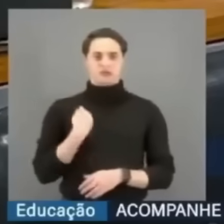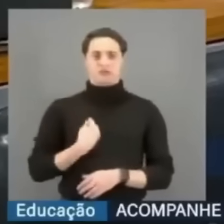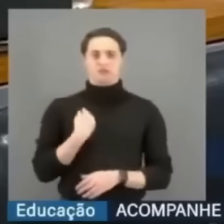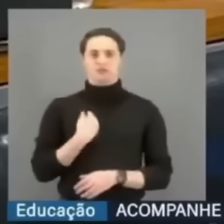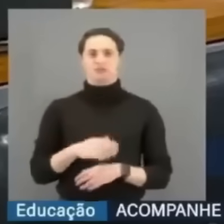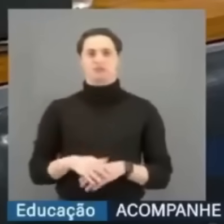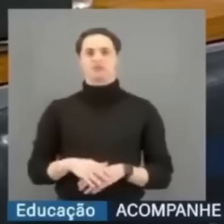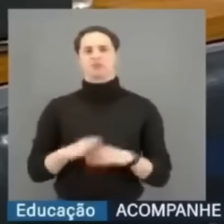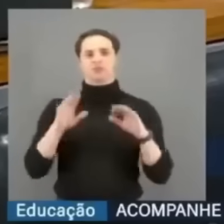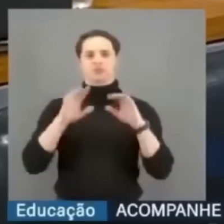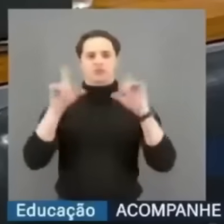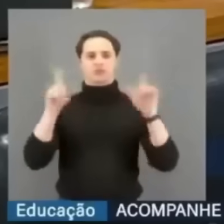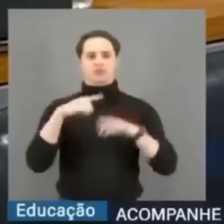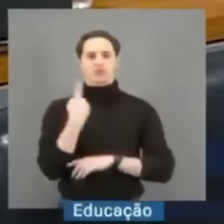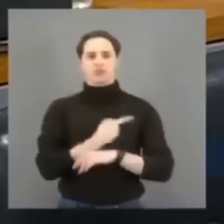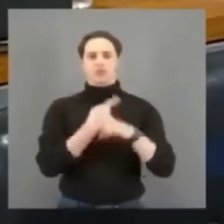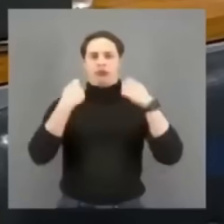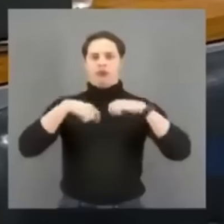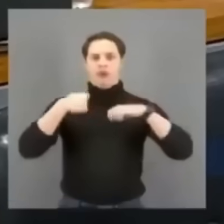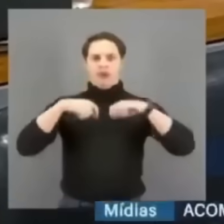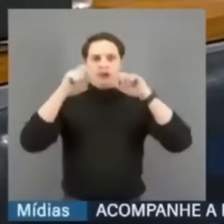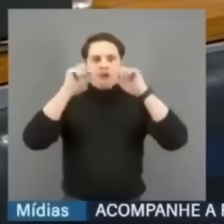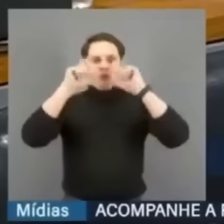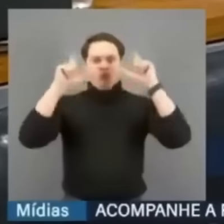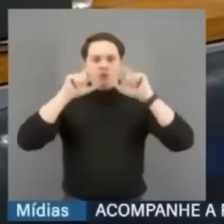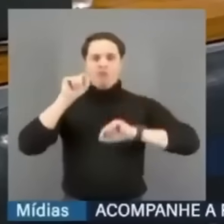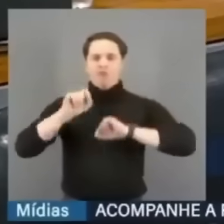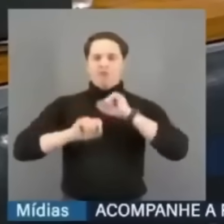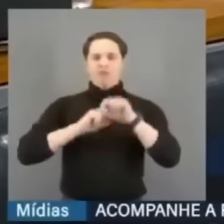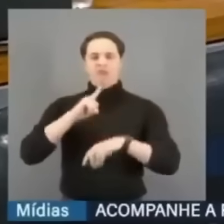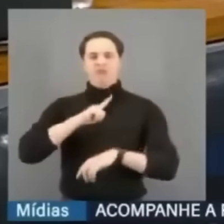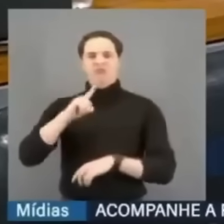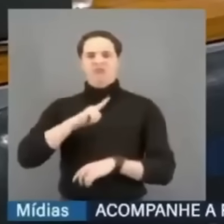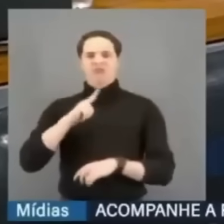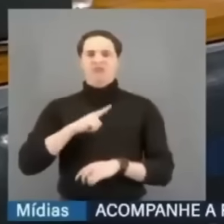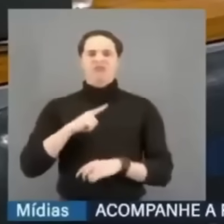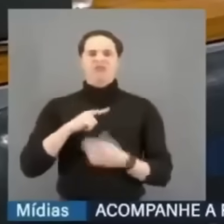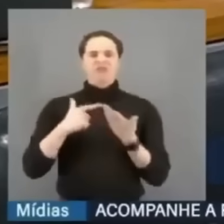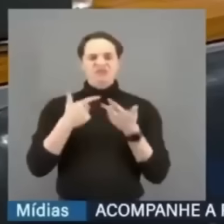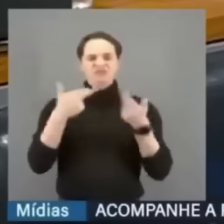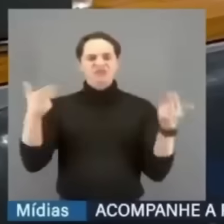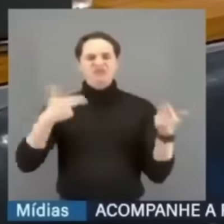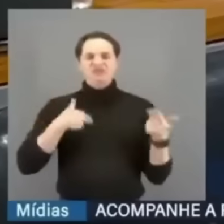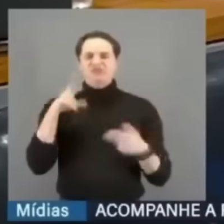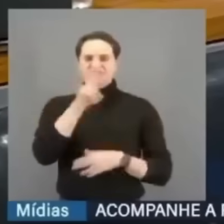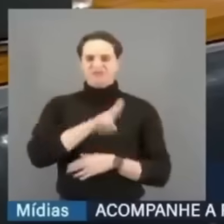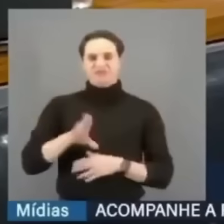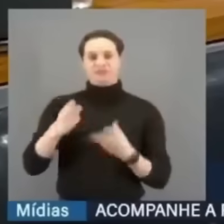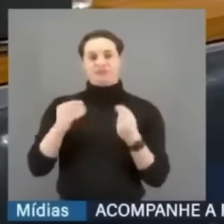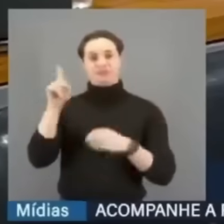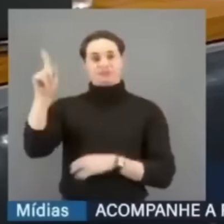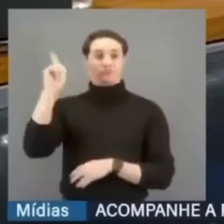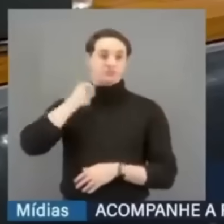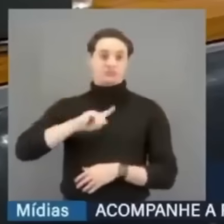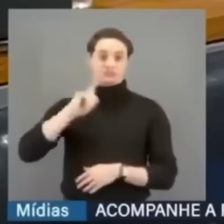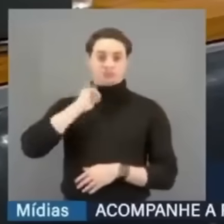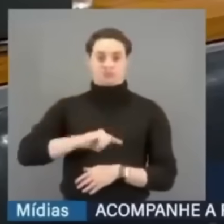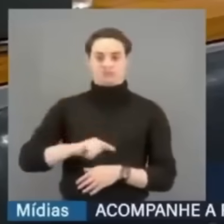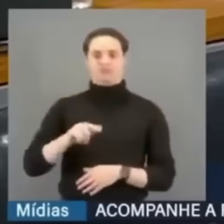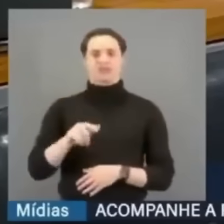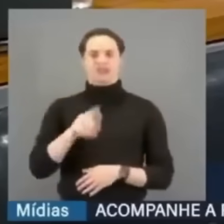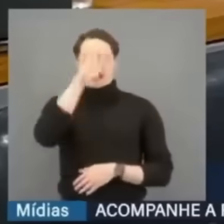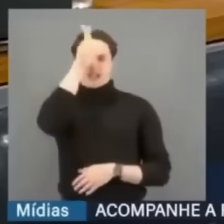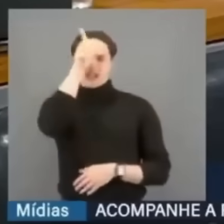que nós precisamos alertar ao senhor que tem um ditado que é muito usado lá nas Minas Gerais: galinha que